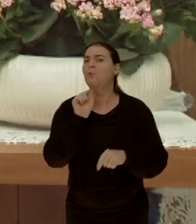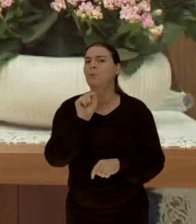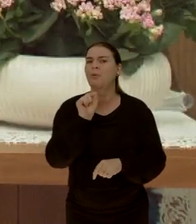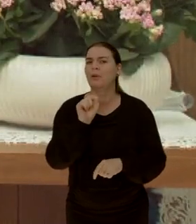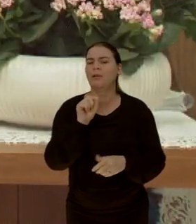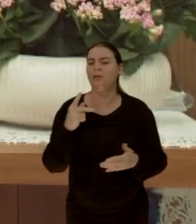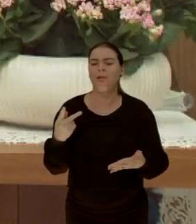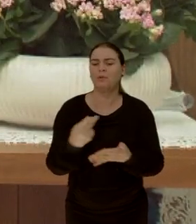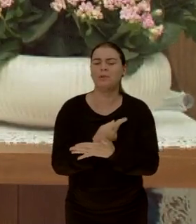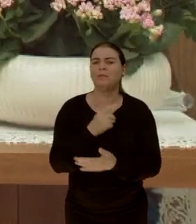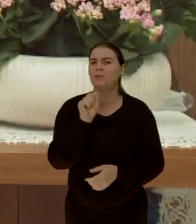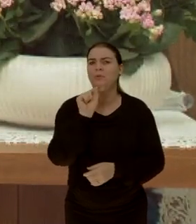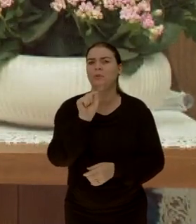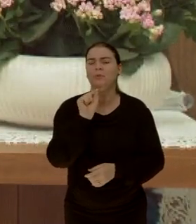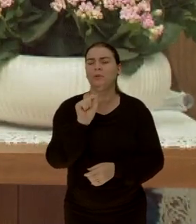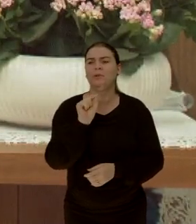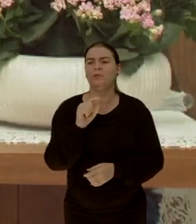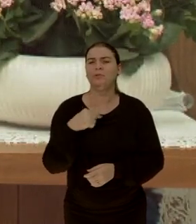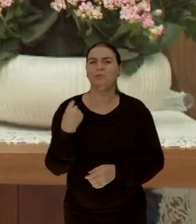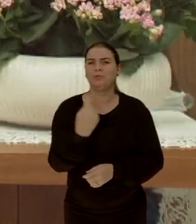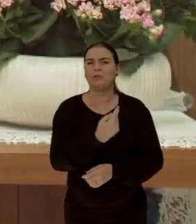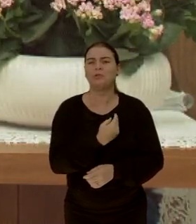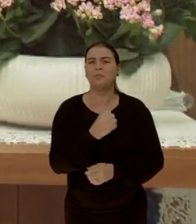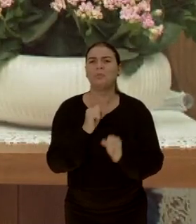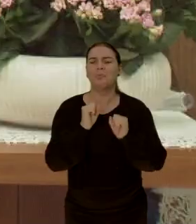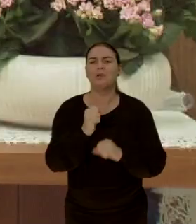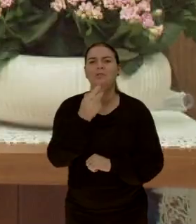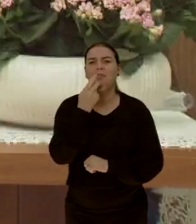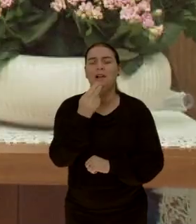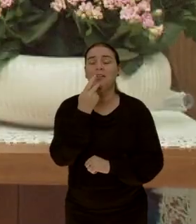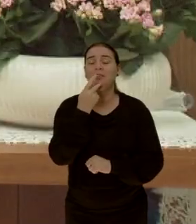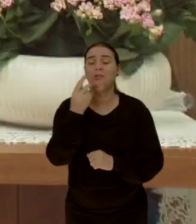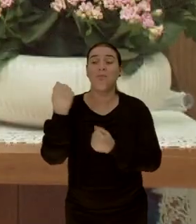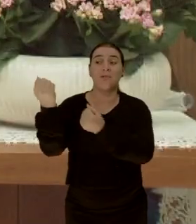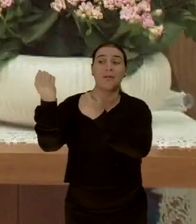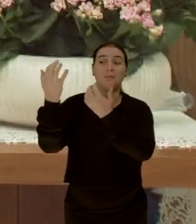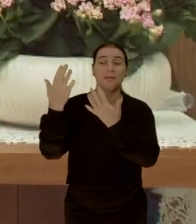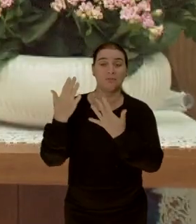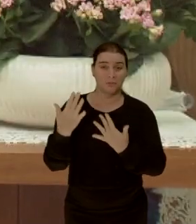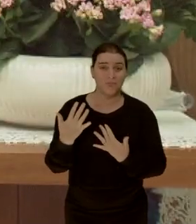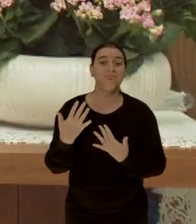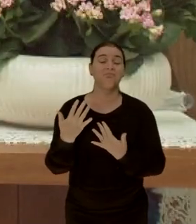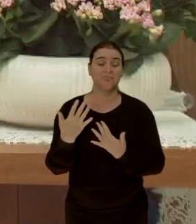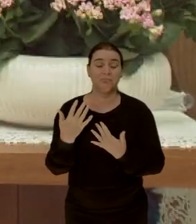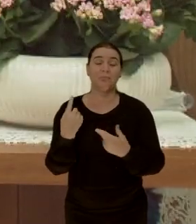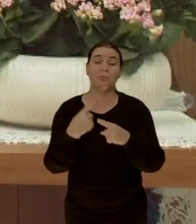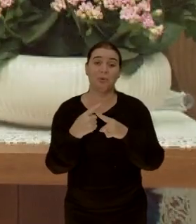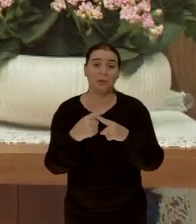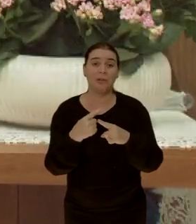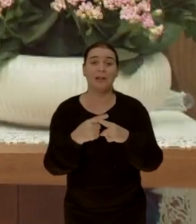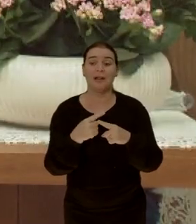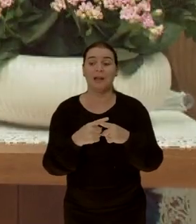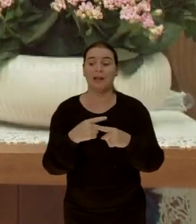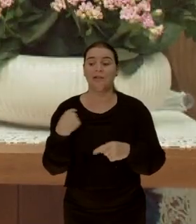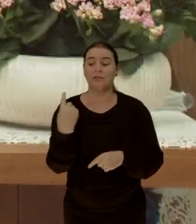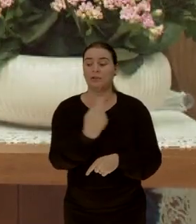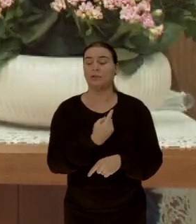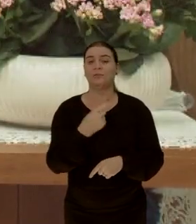temos podemos dizer que somos abençoados, porque as nossas professoras